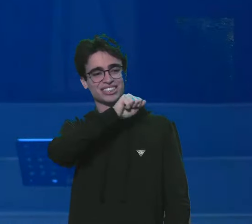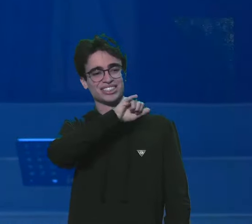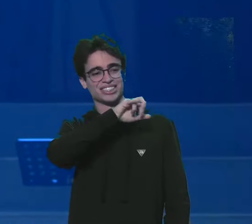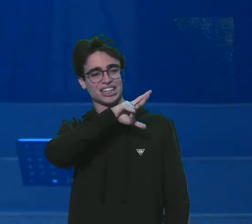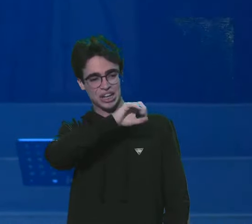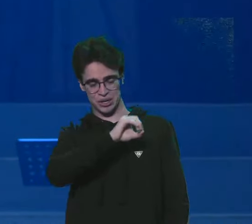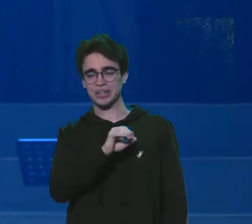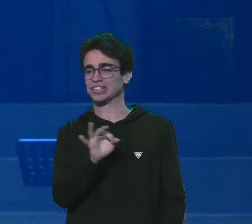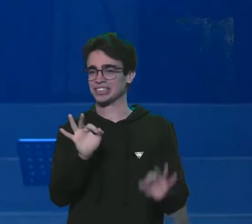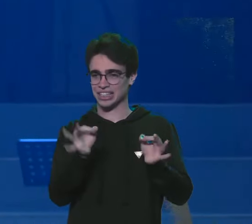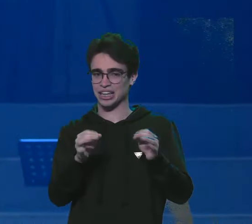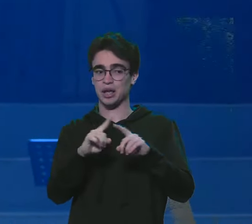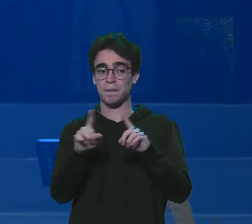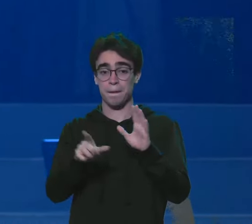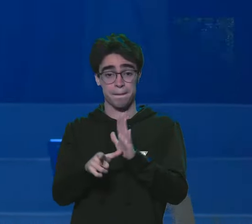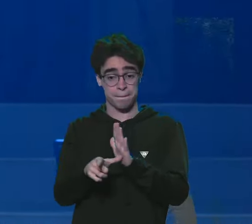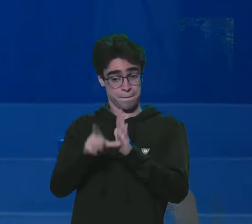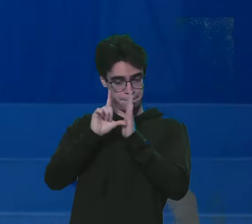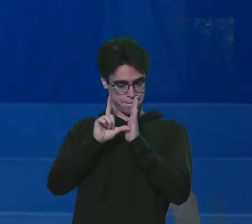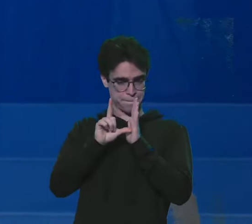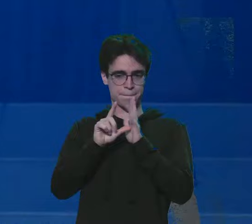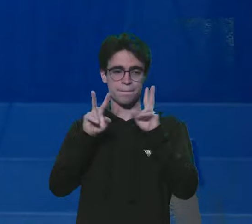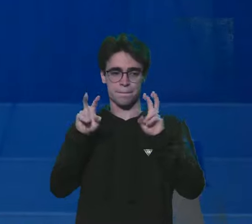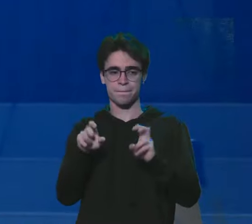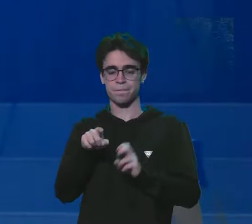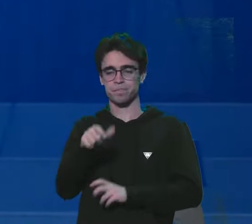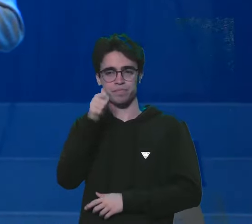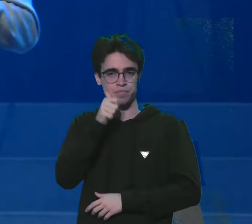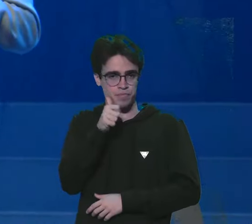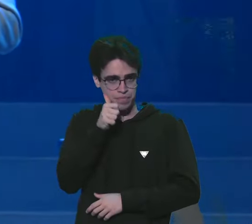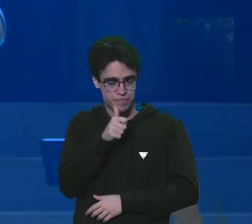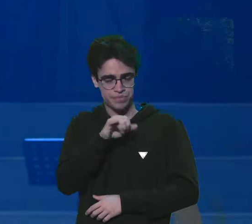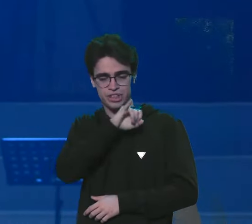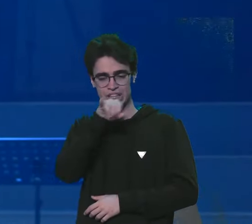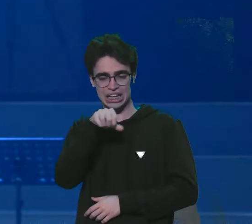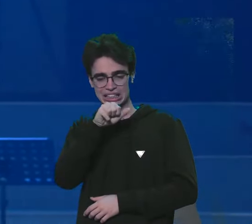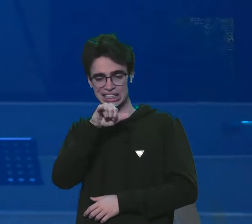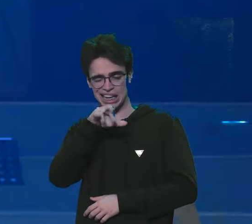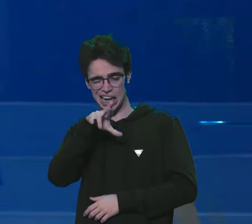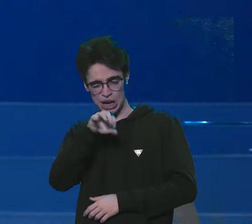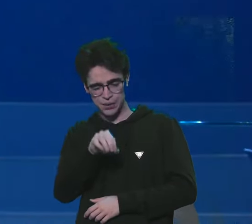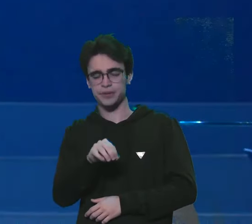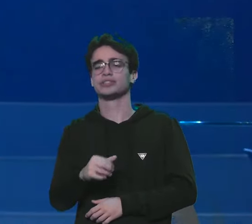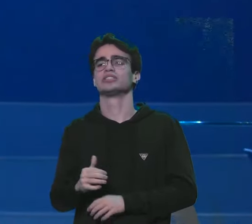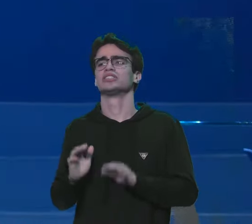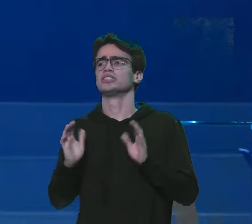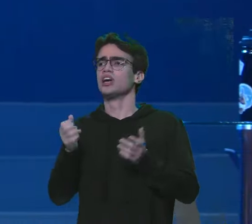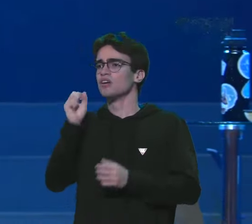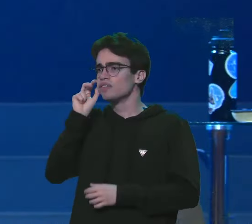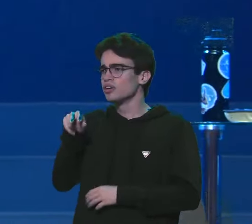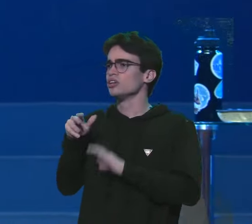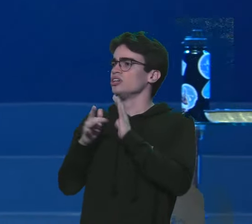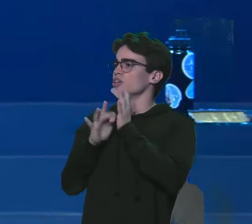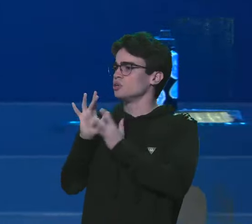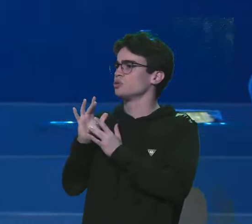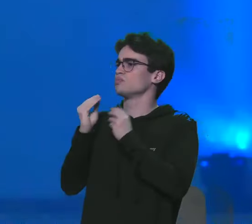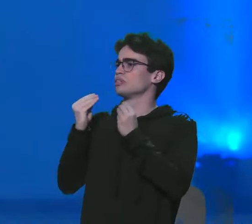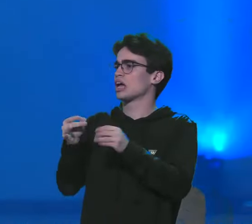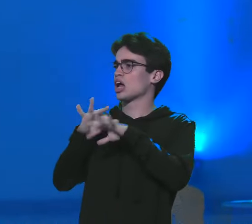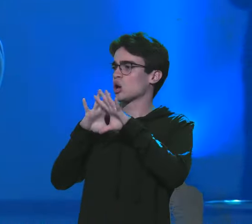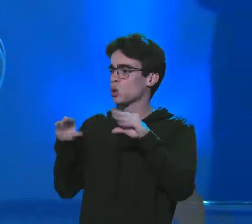gente falar com o que Jesus fez com a filha de Jairo, a gente já viu aqui Jesus curando a mulher que estava com